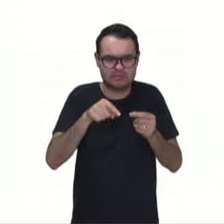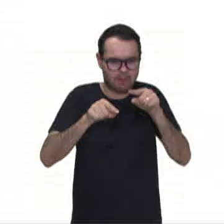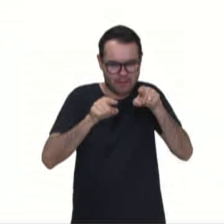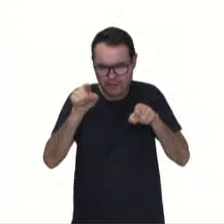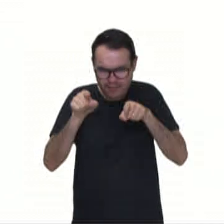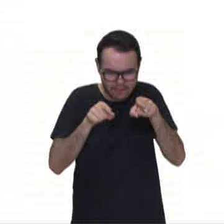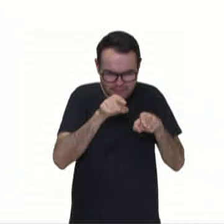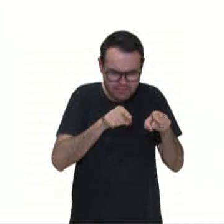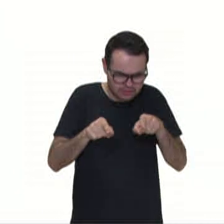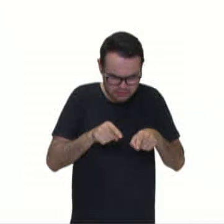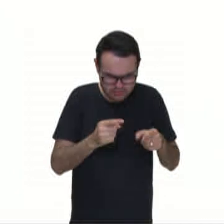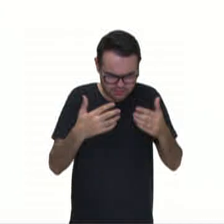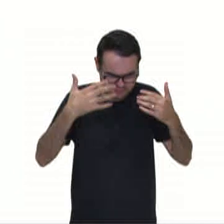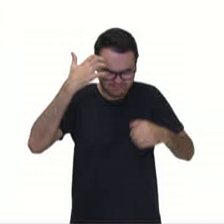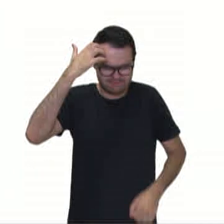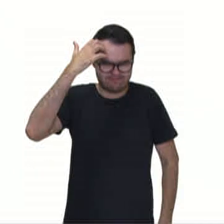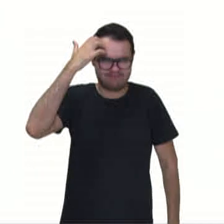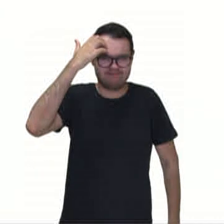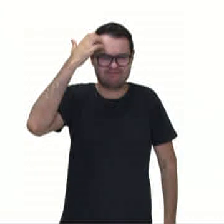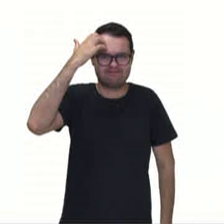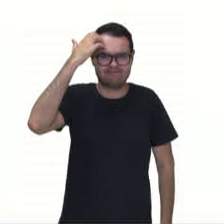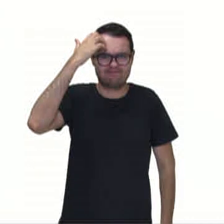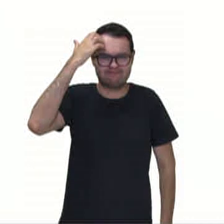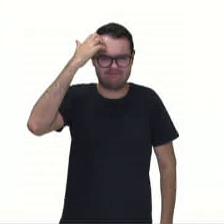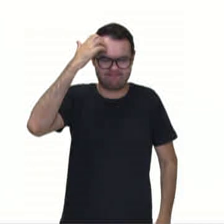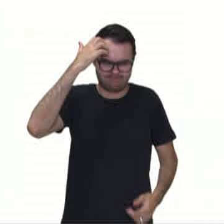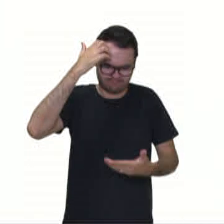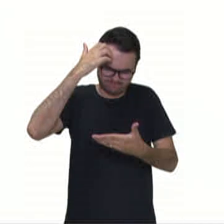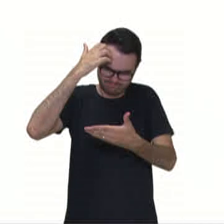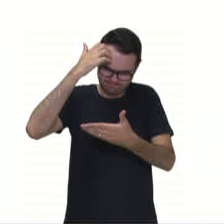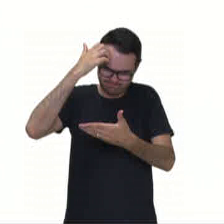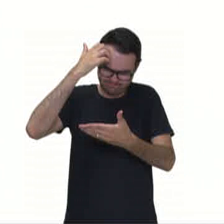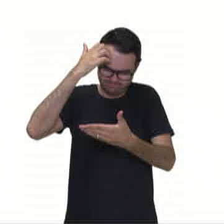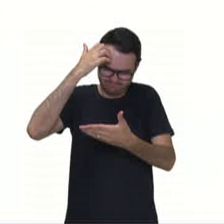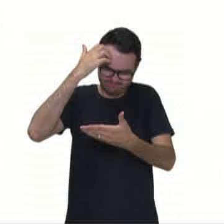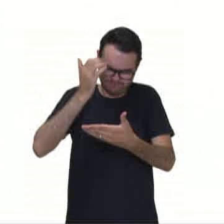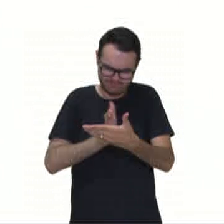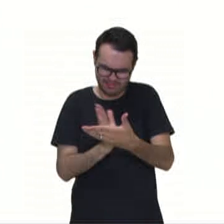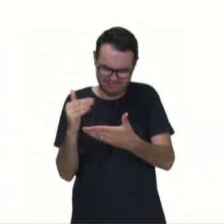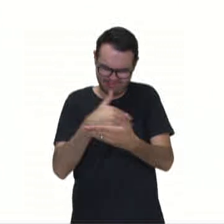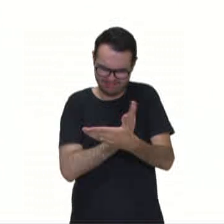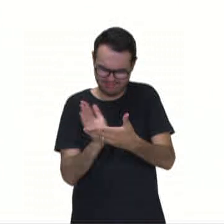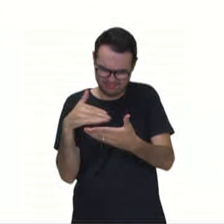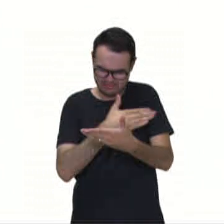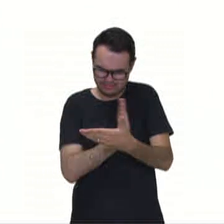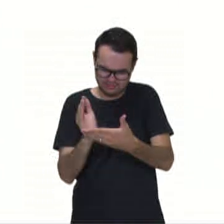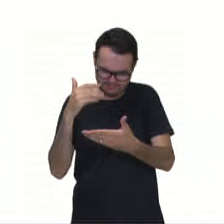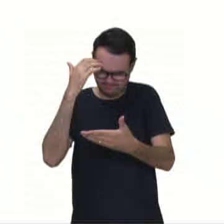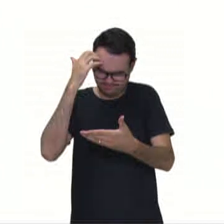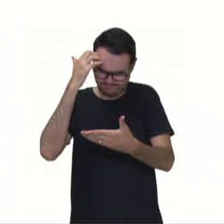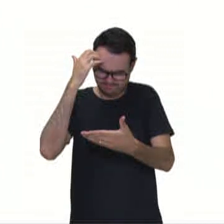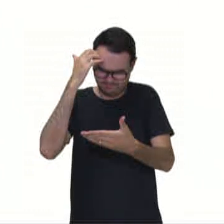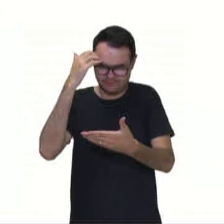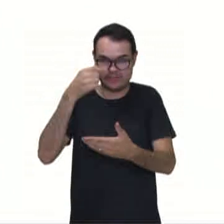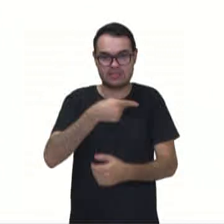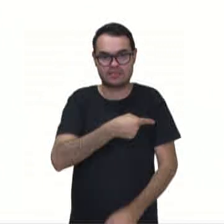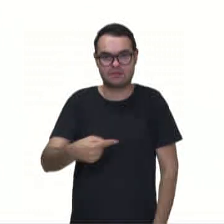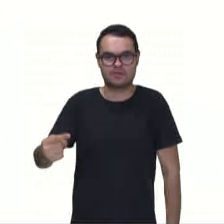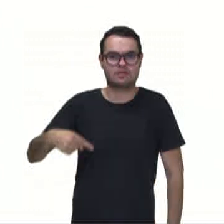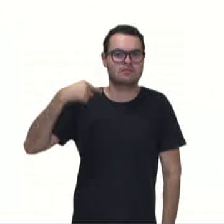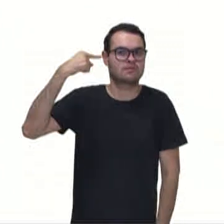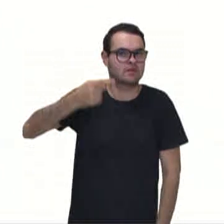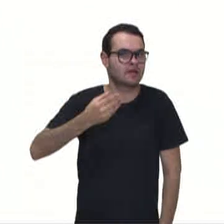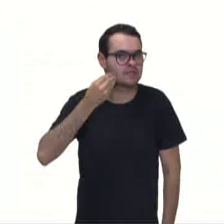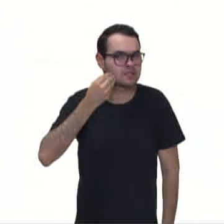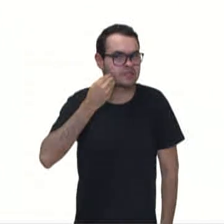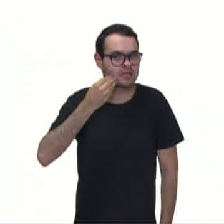as possibilidades. Virou um labirinto de instruções. Na semana seguinte, tentei baixar o som